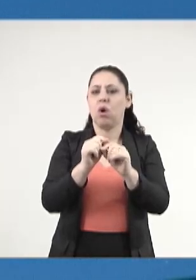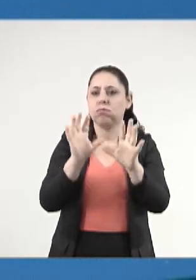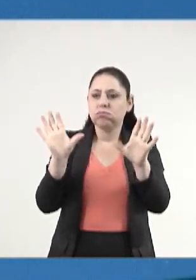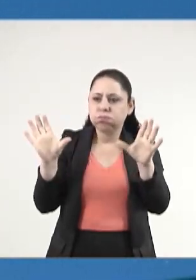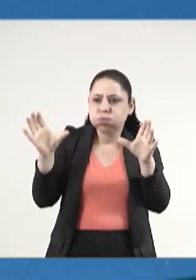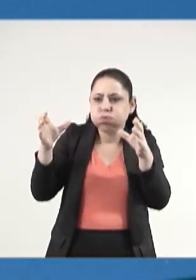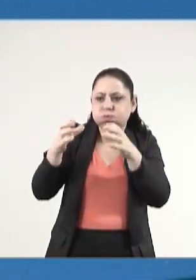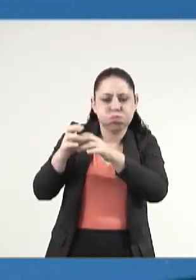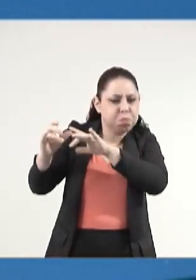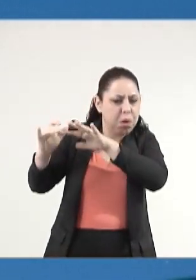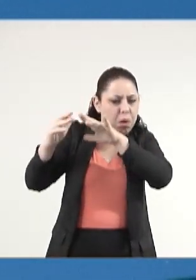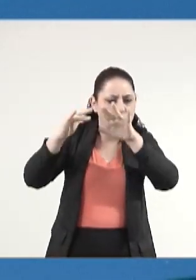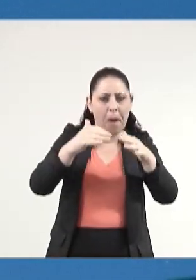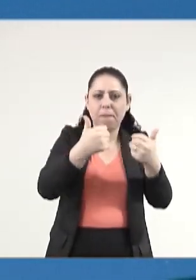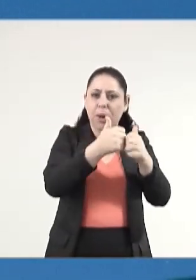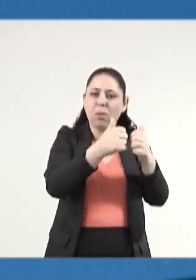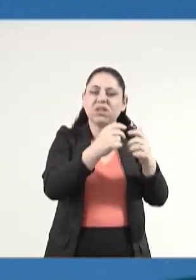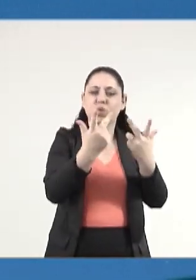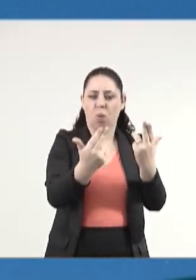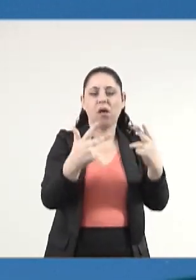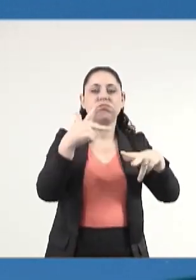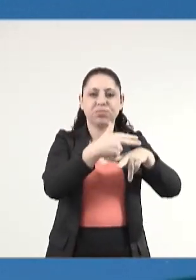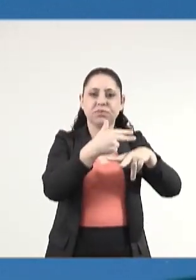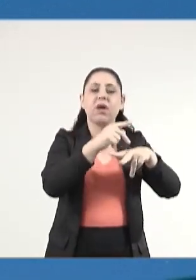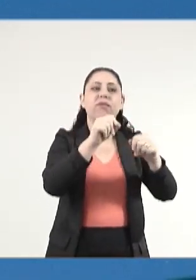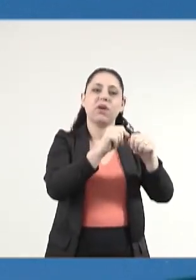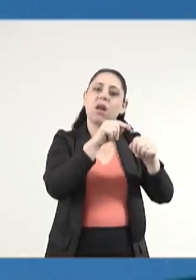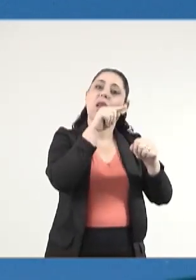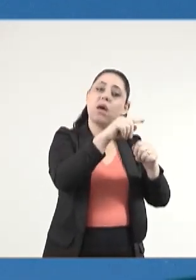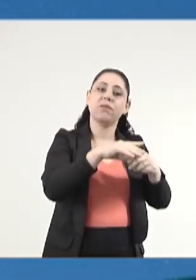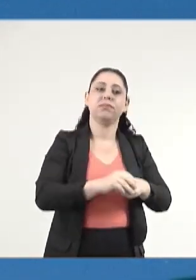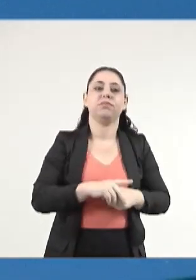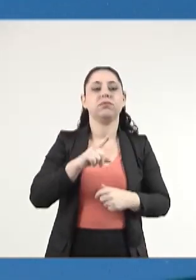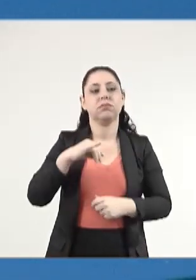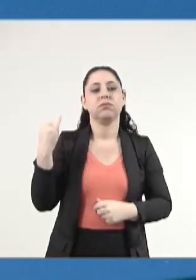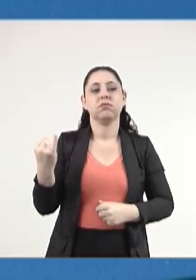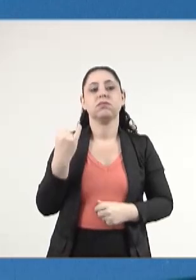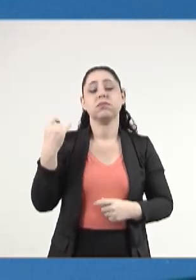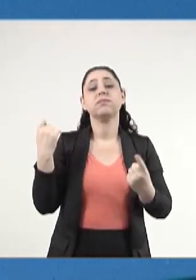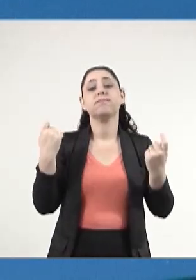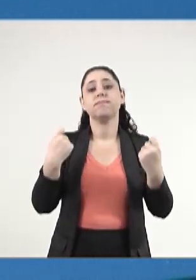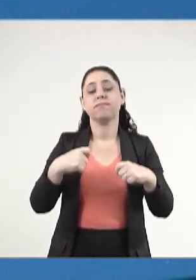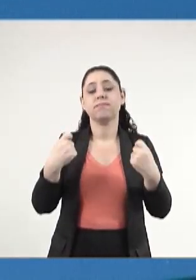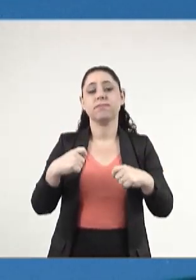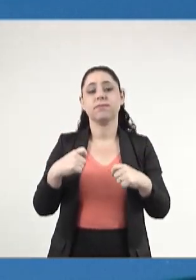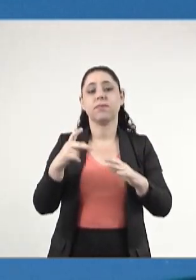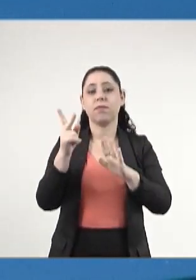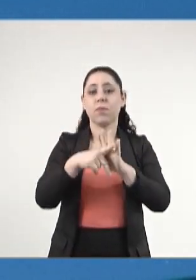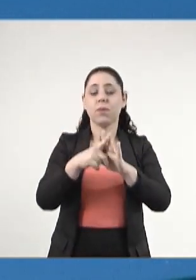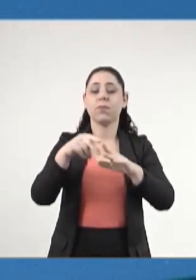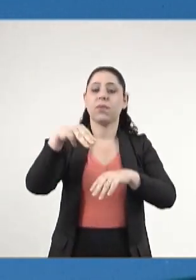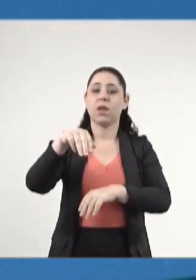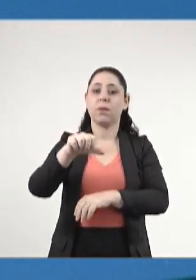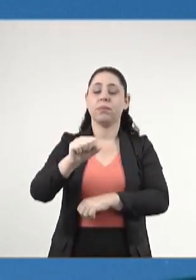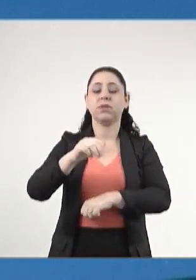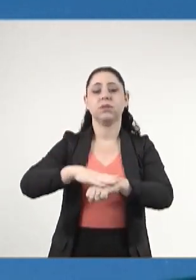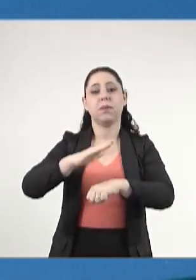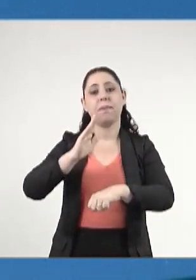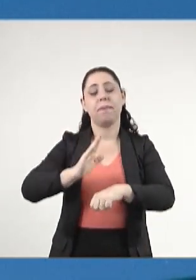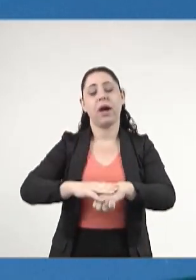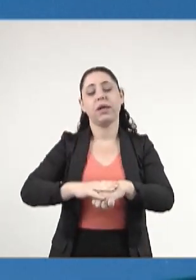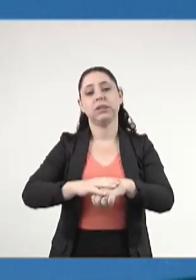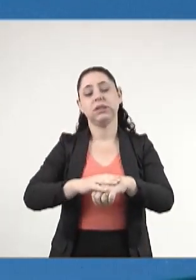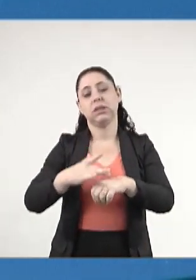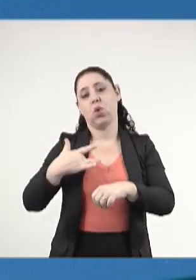essas cirurgias sejam realizadas em Dourados. É evidente, portanto, essa necessidade. O programa MS Saúde, Mais Saúde,